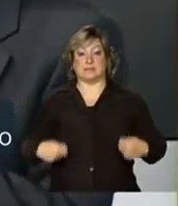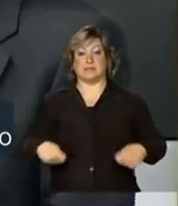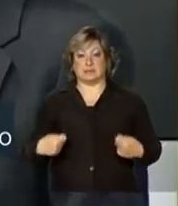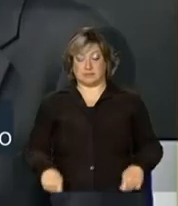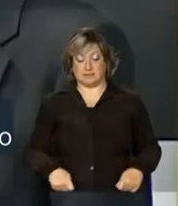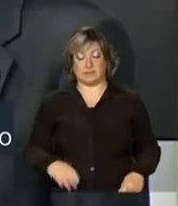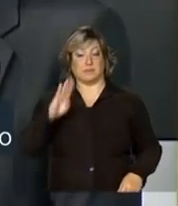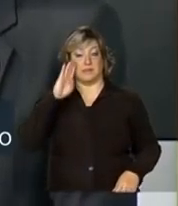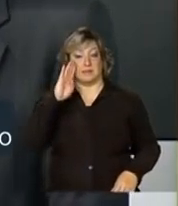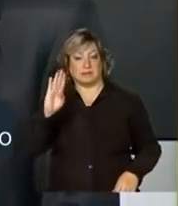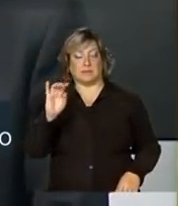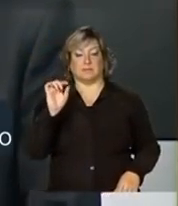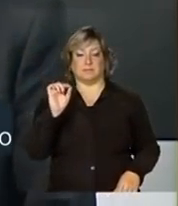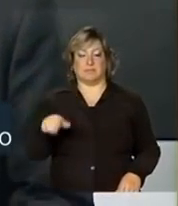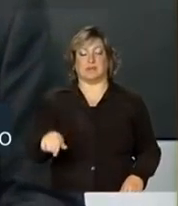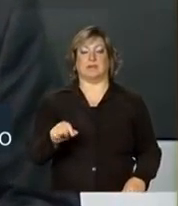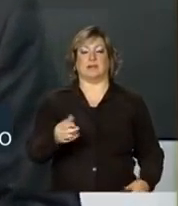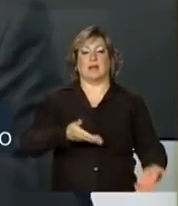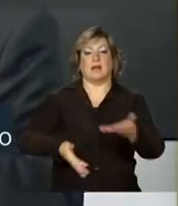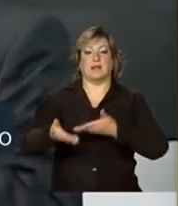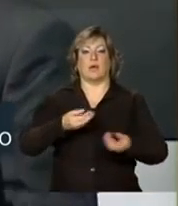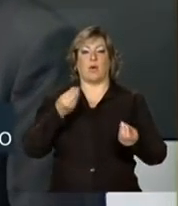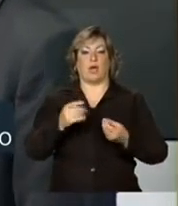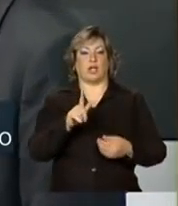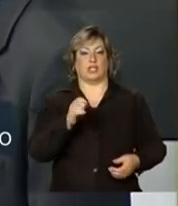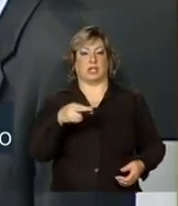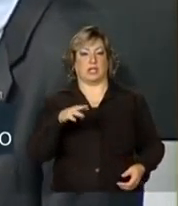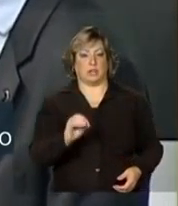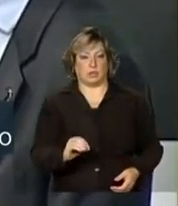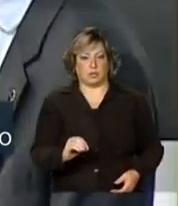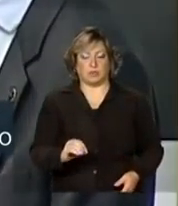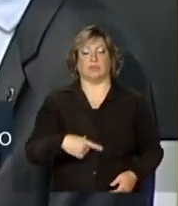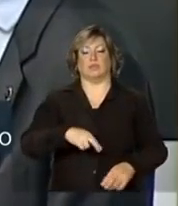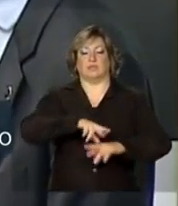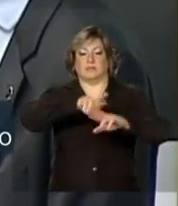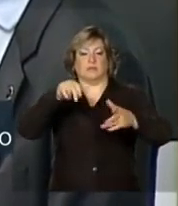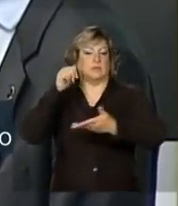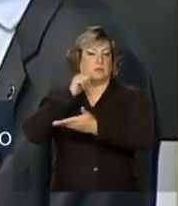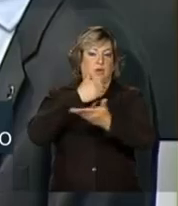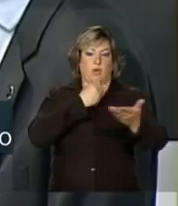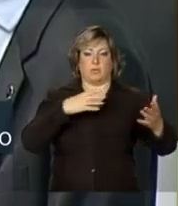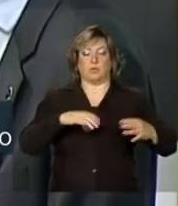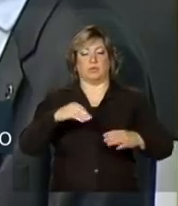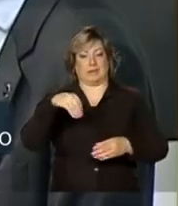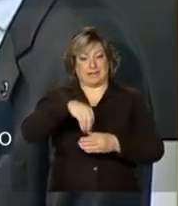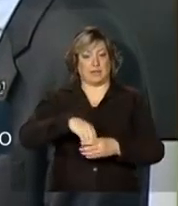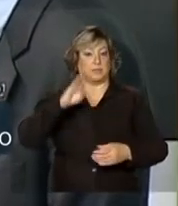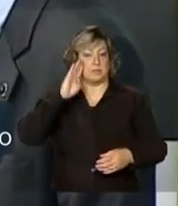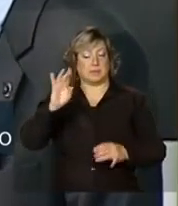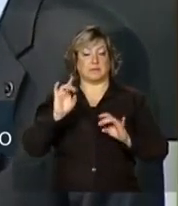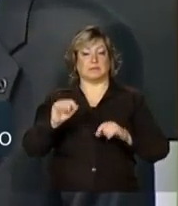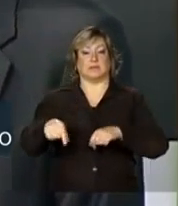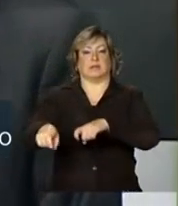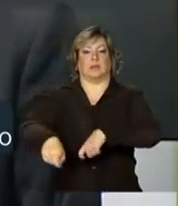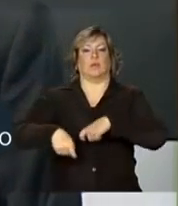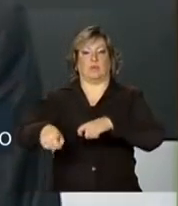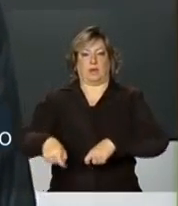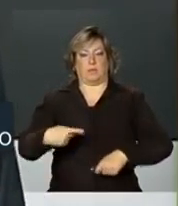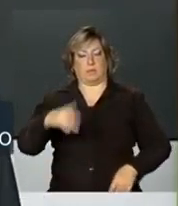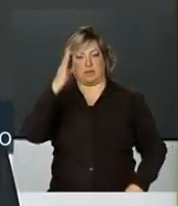sim, para as relações de gênero, também e especialmente no nosso meio rural brasileiro. E, para nós,